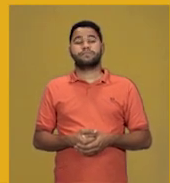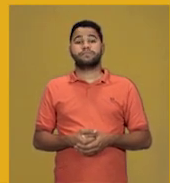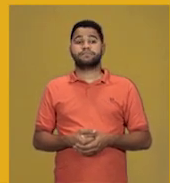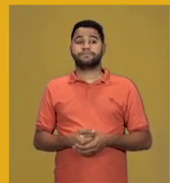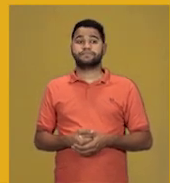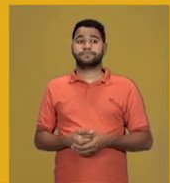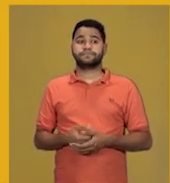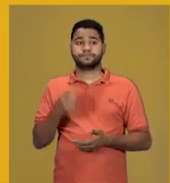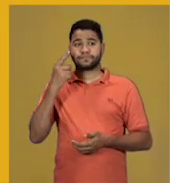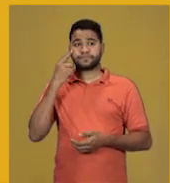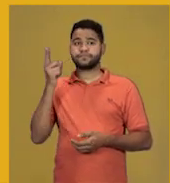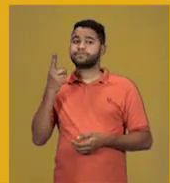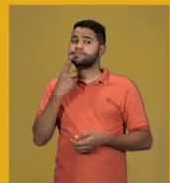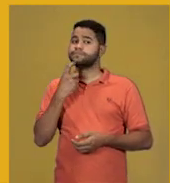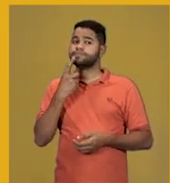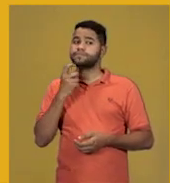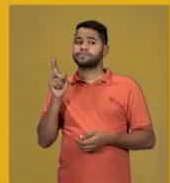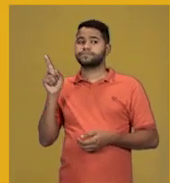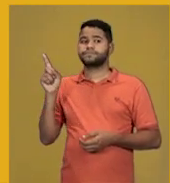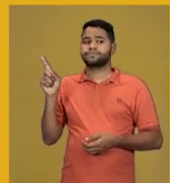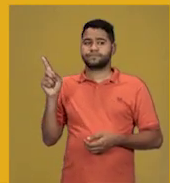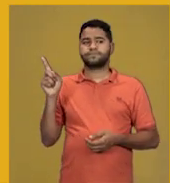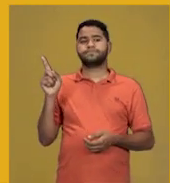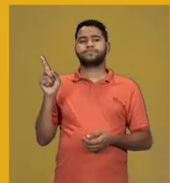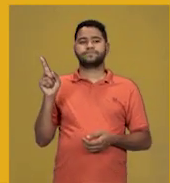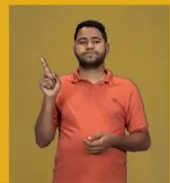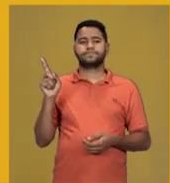Aqui ao lado, nós temos...